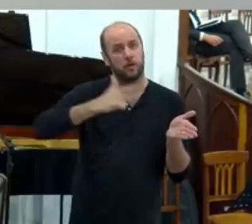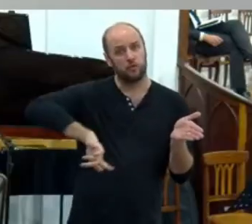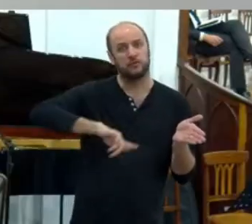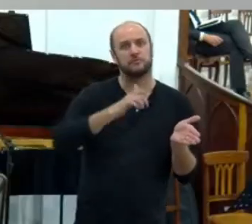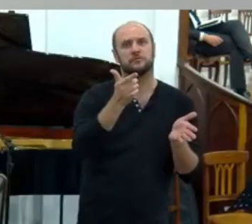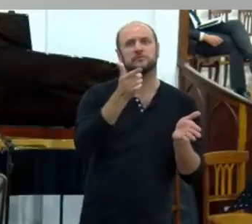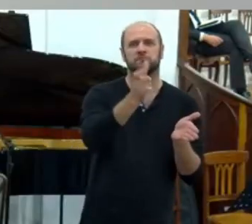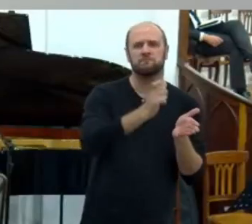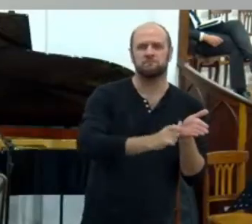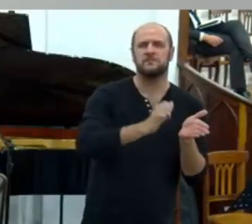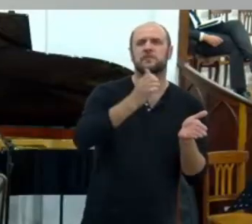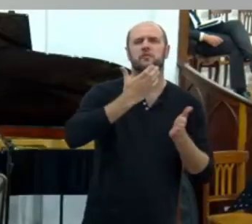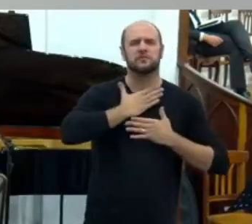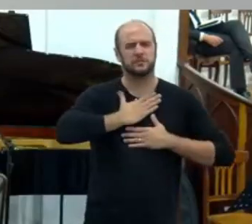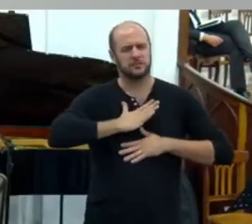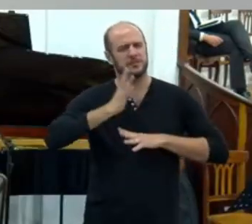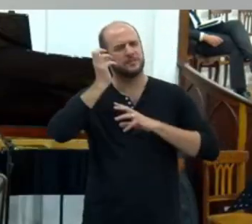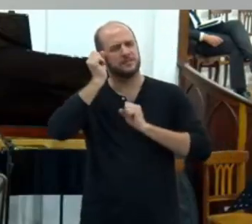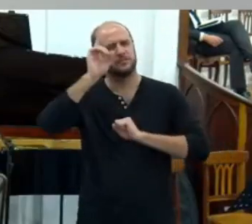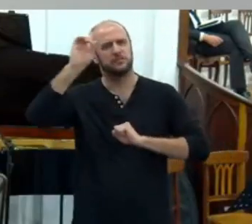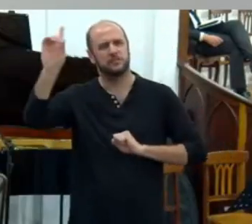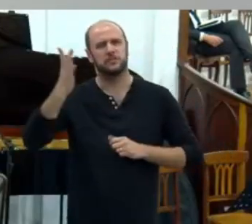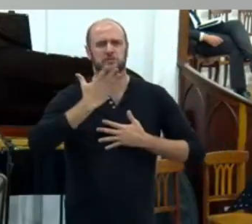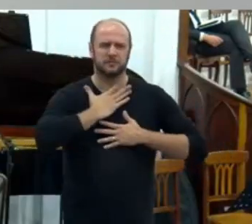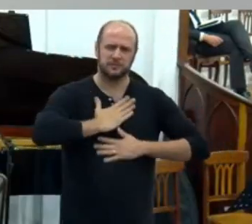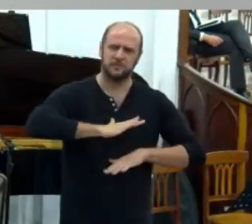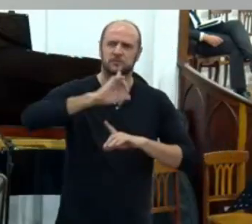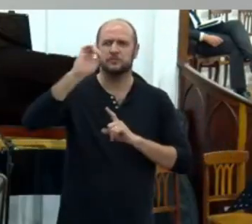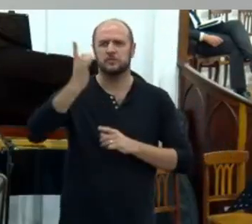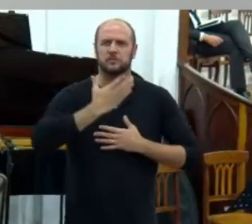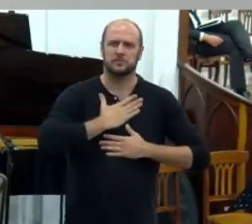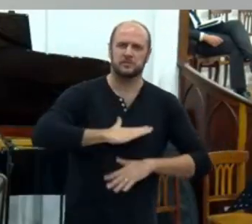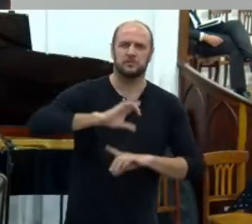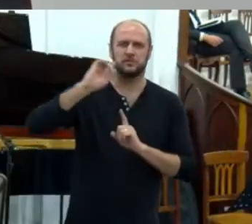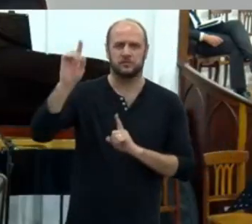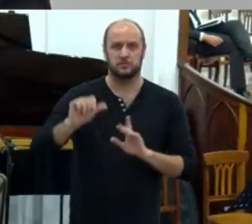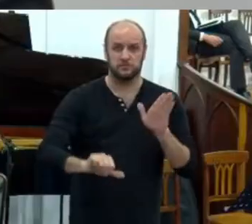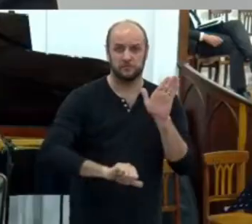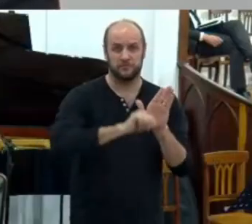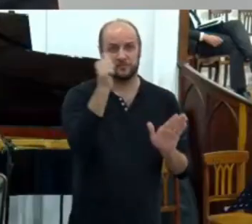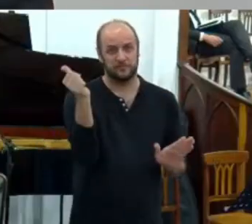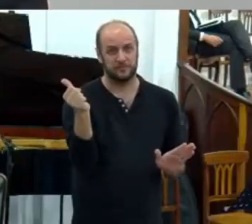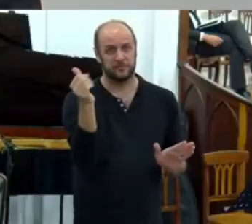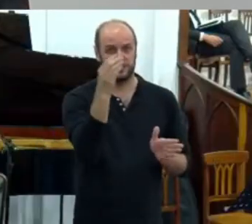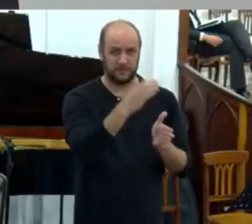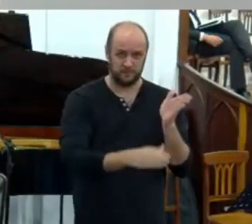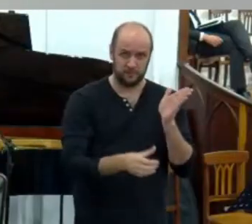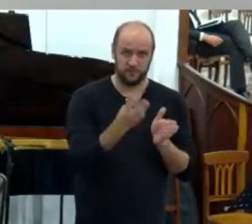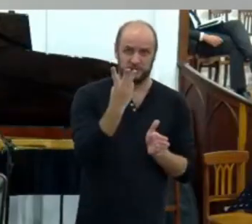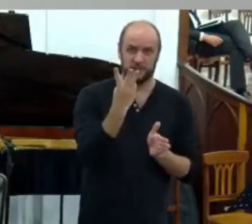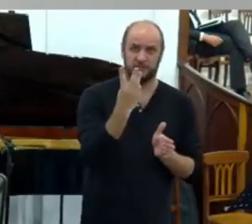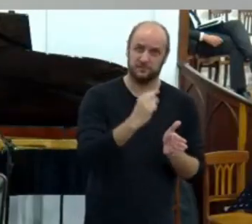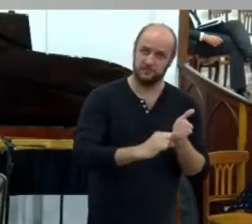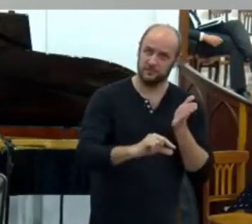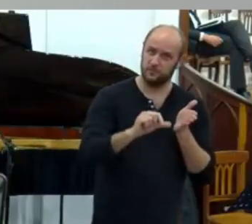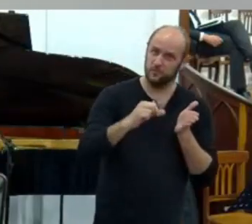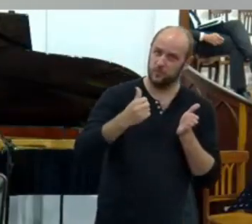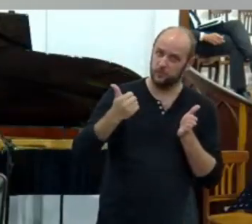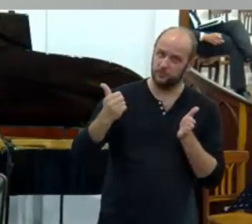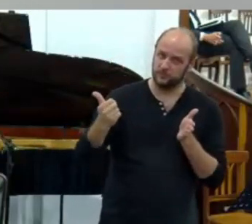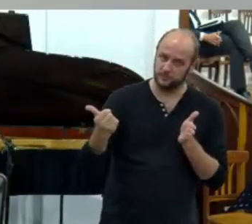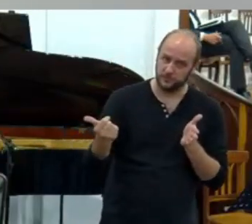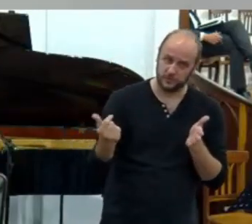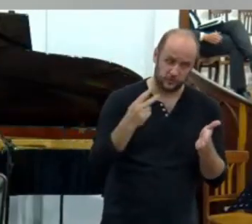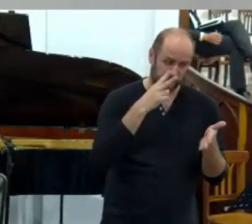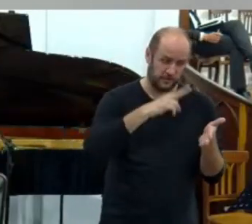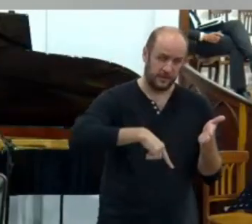descanso de Deus, o descanso, o descanso. Ela aparece pela primeira vez no capítulo 3, no verso 11. Se você voltar uma